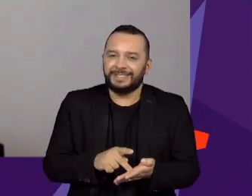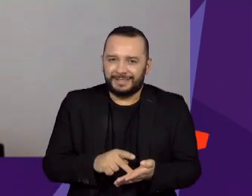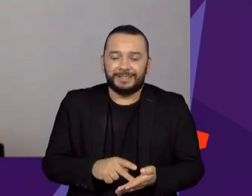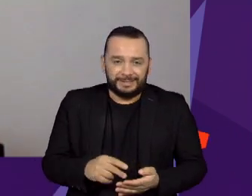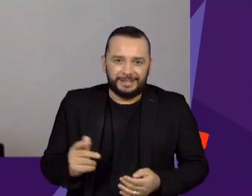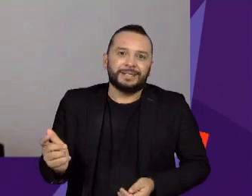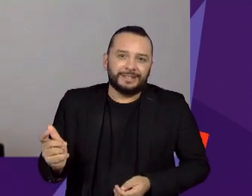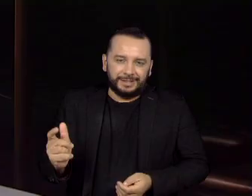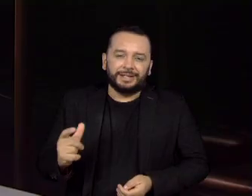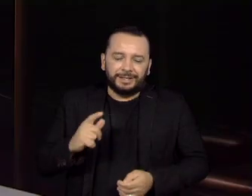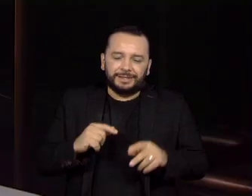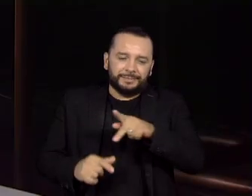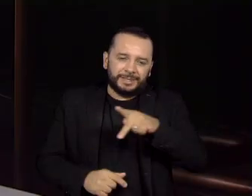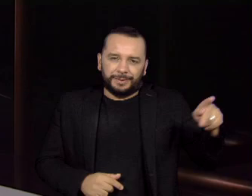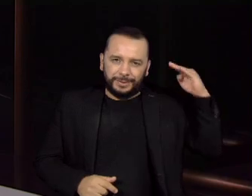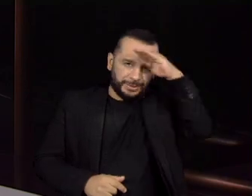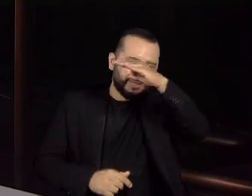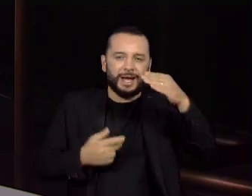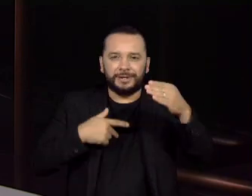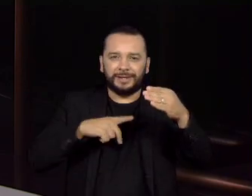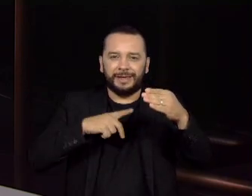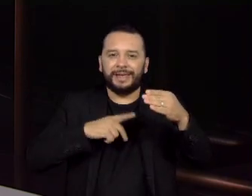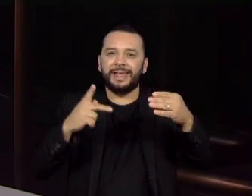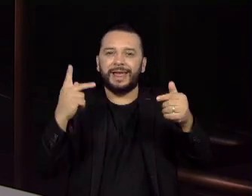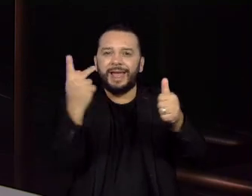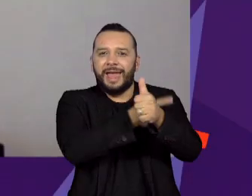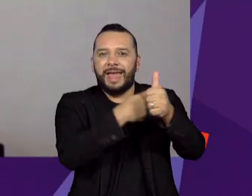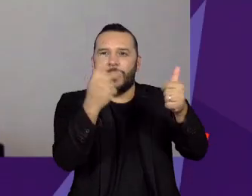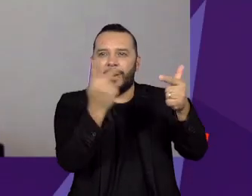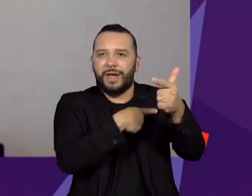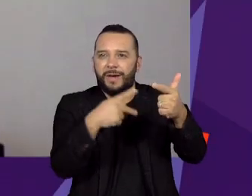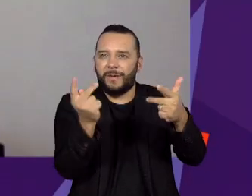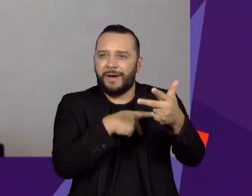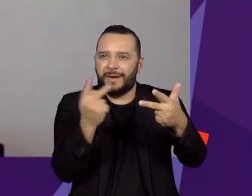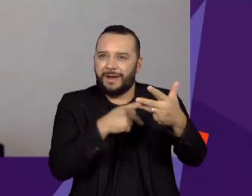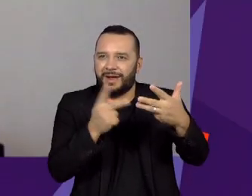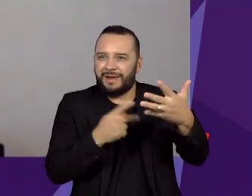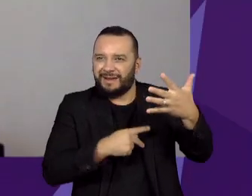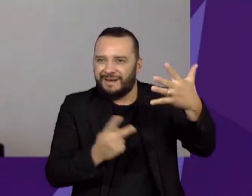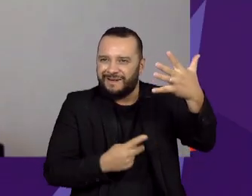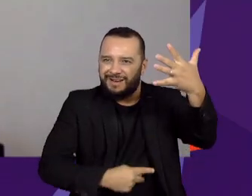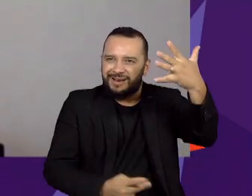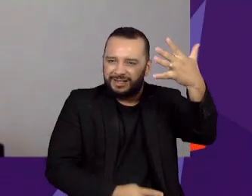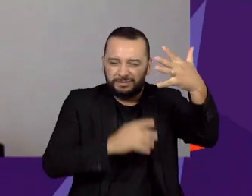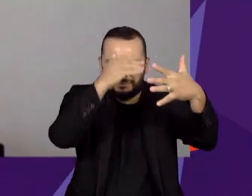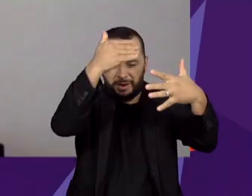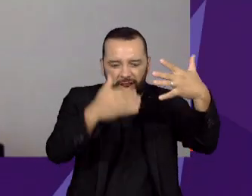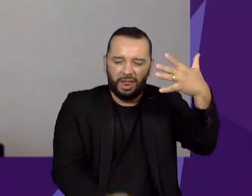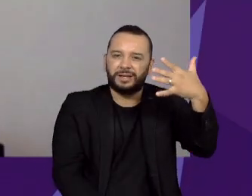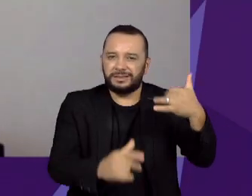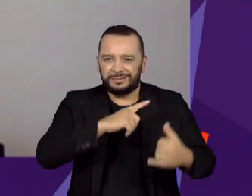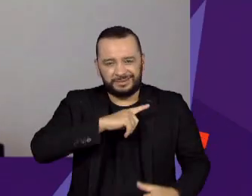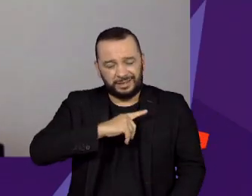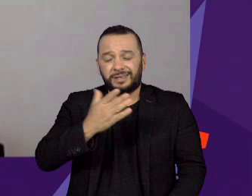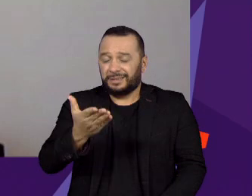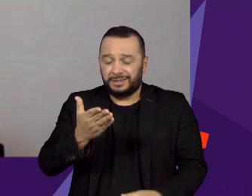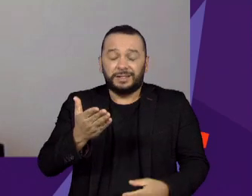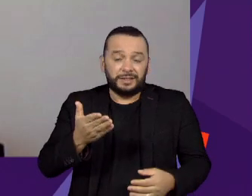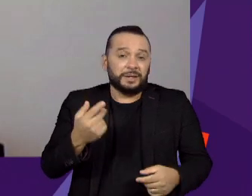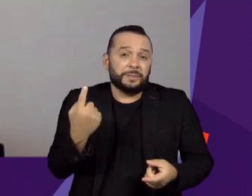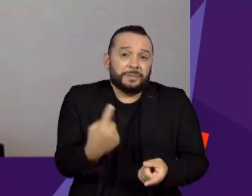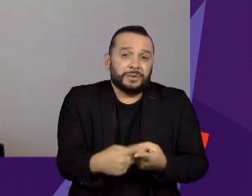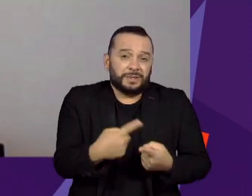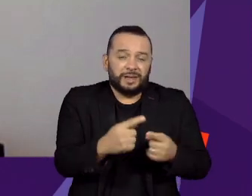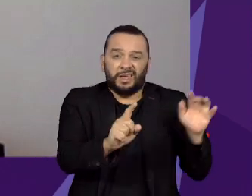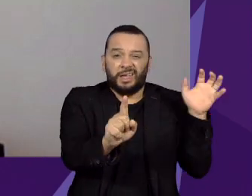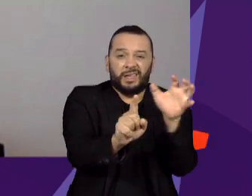por parte do presidente. Um capítulo que vai ficar eternamente na conta deles, além da questão de indução a